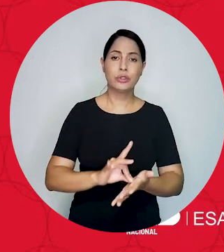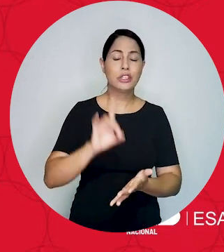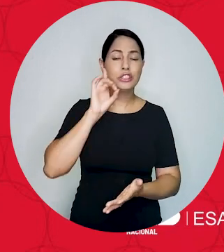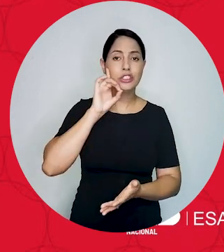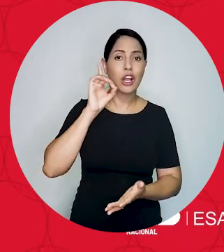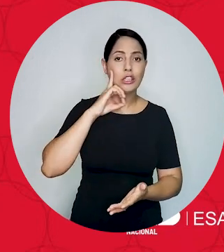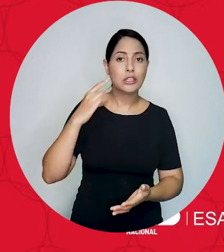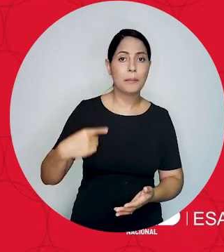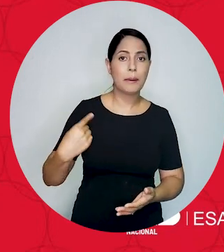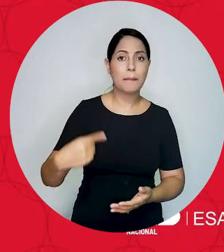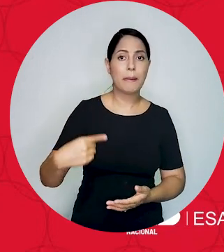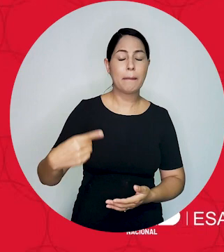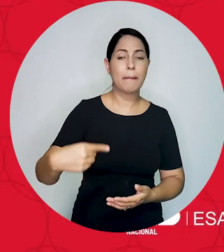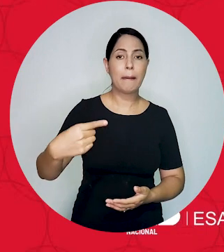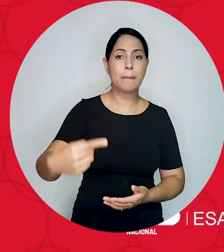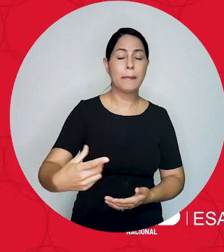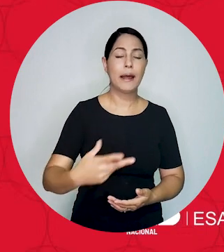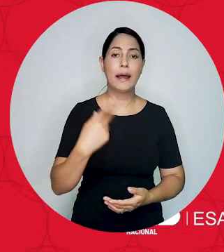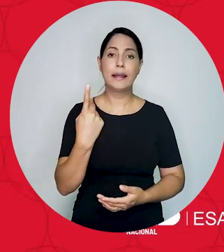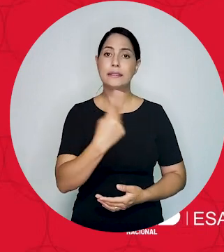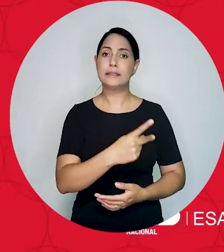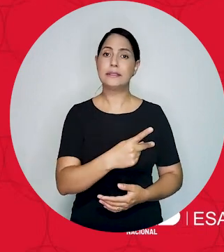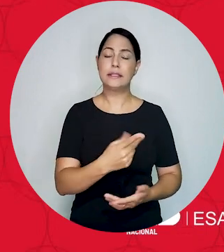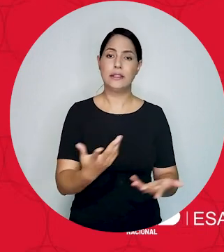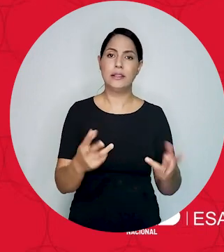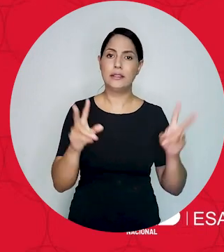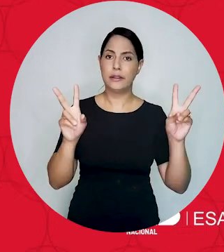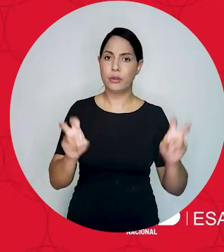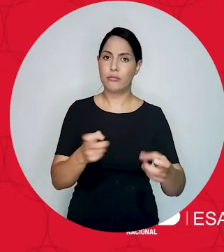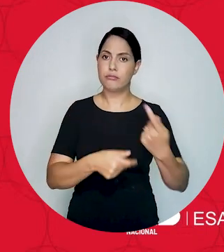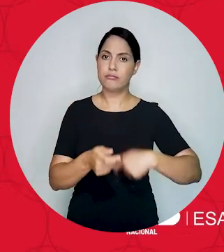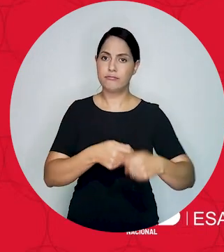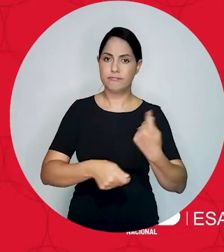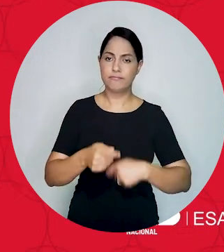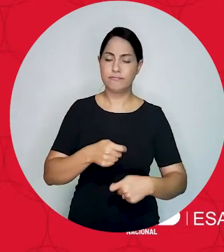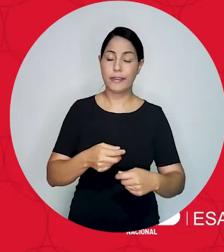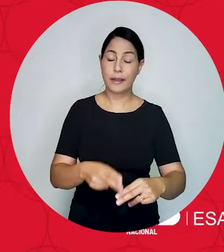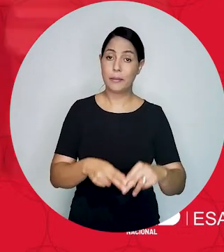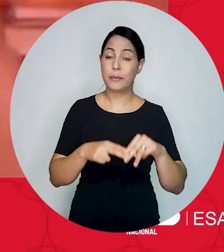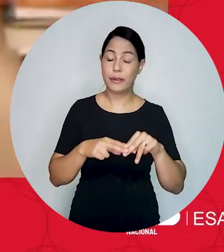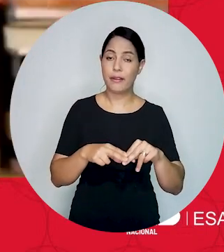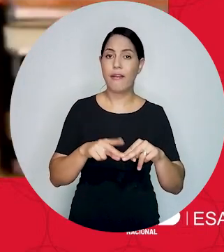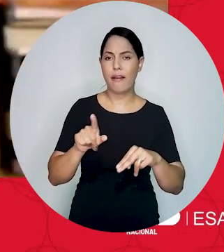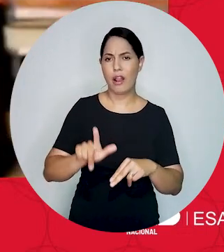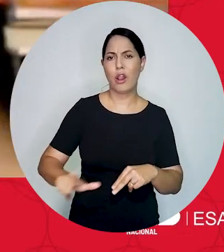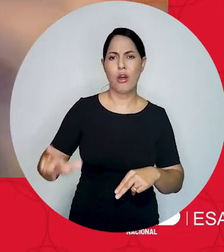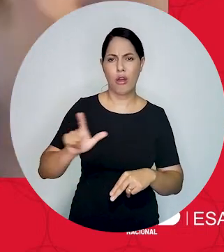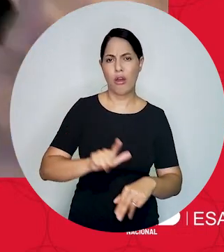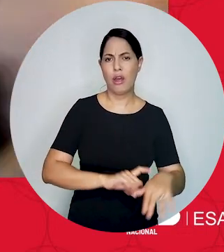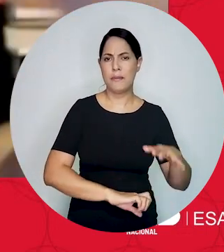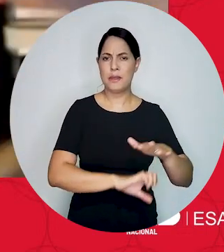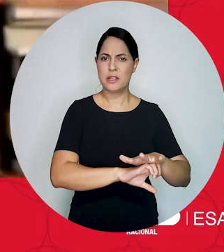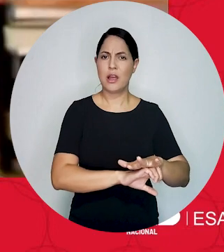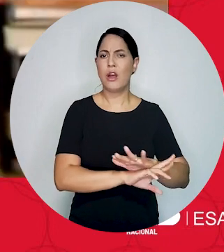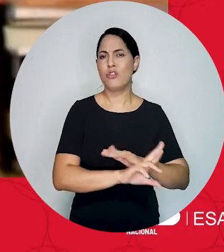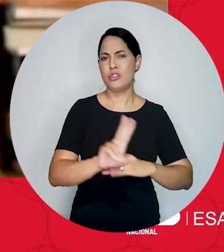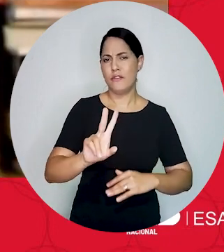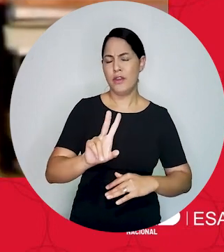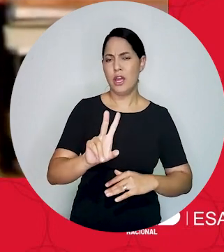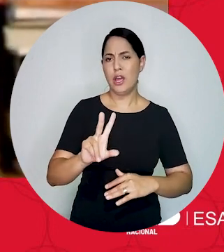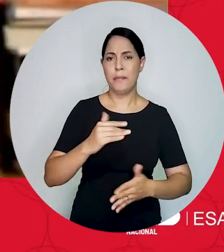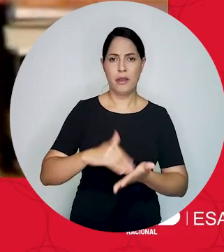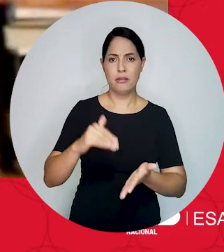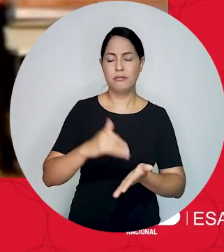de realmente estar organizando a estrutura do dia a dia do seu escritório, do seu negócio, entre